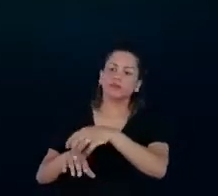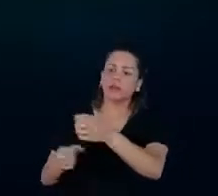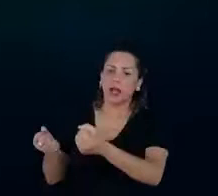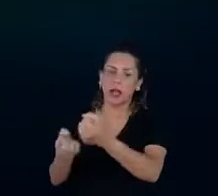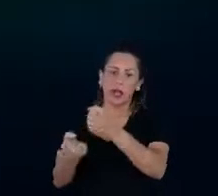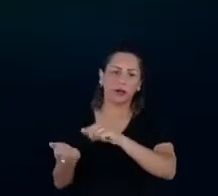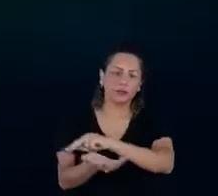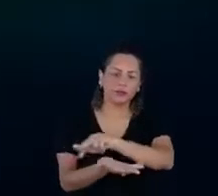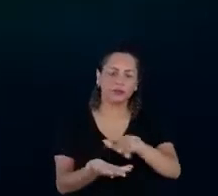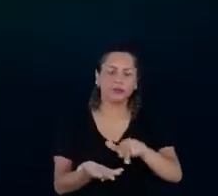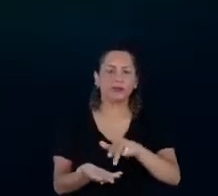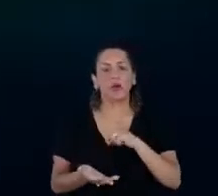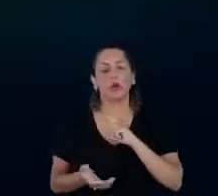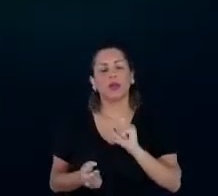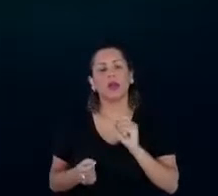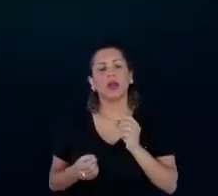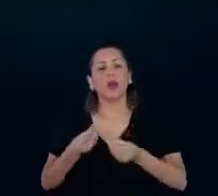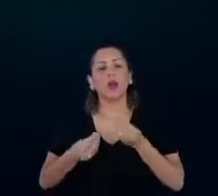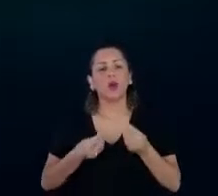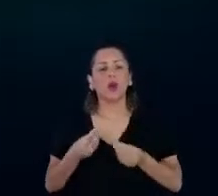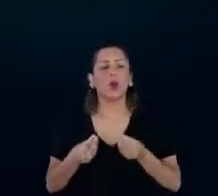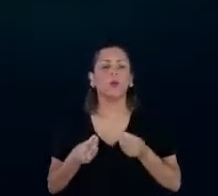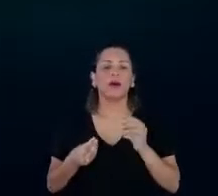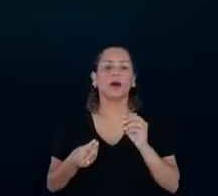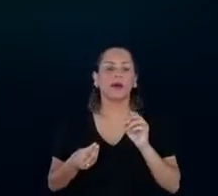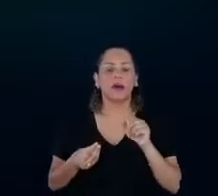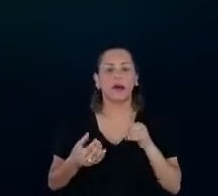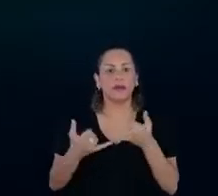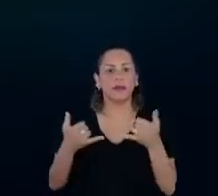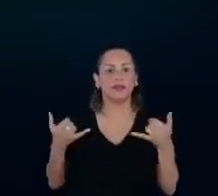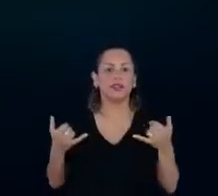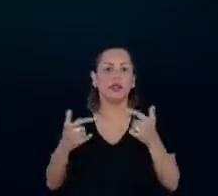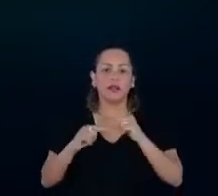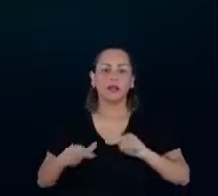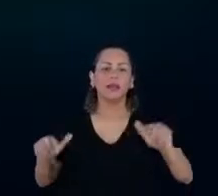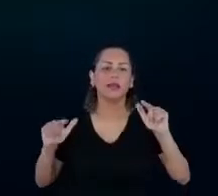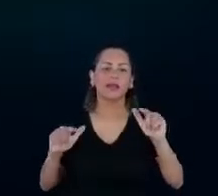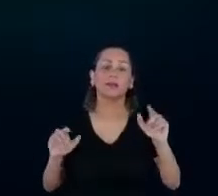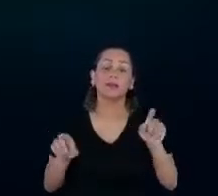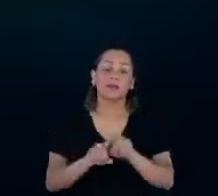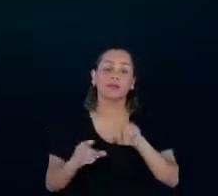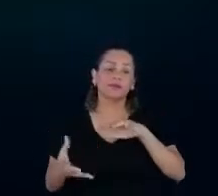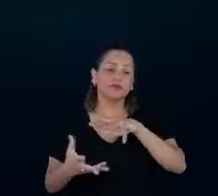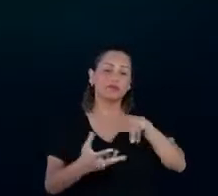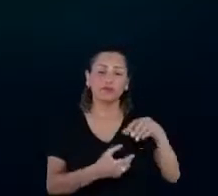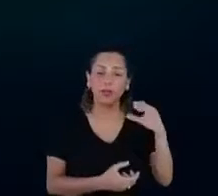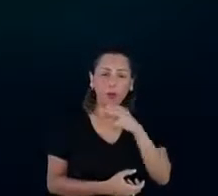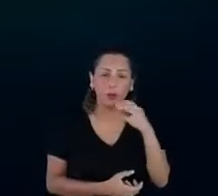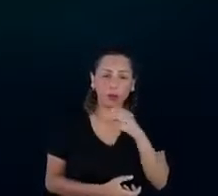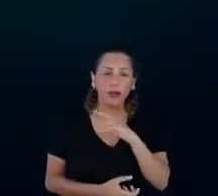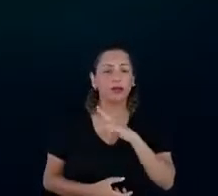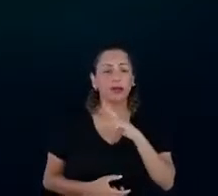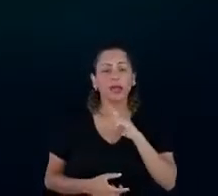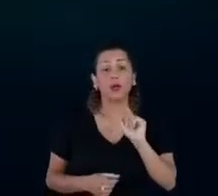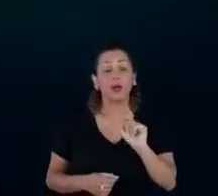limpa, o aquecimento global, a parte de congestionamento e acidentes de